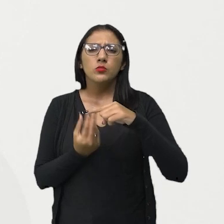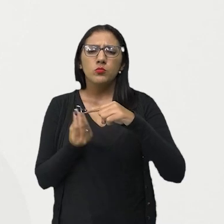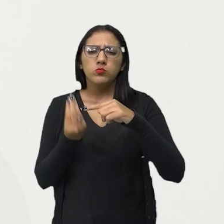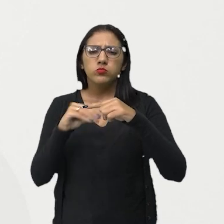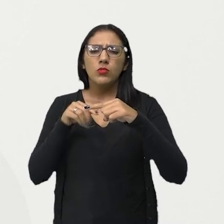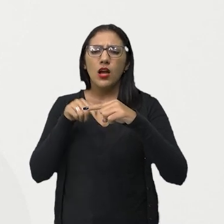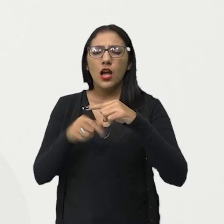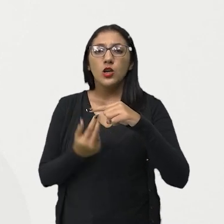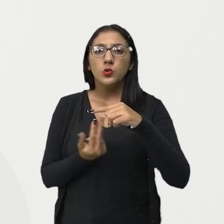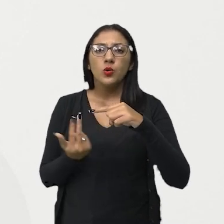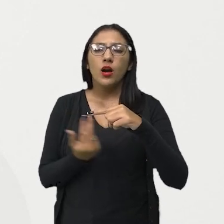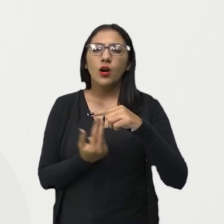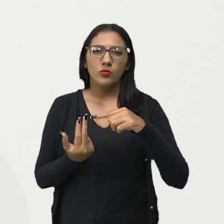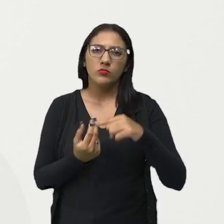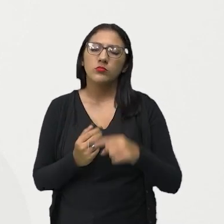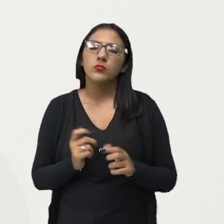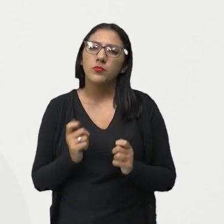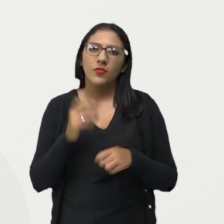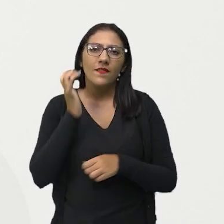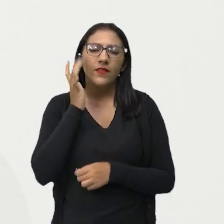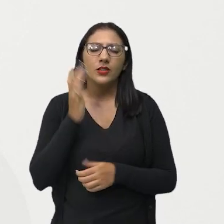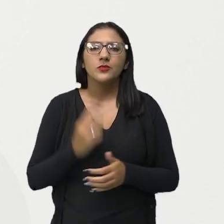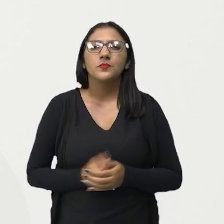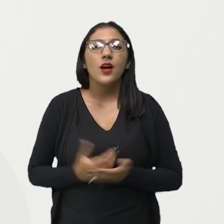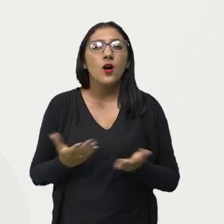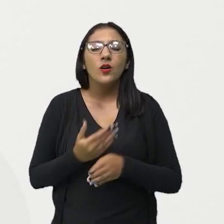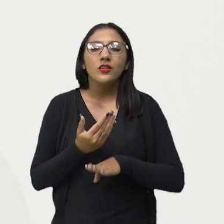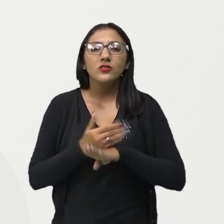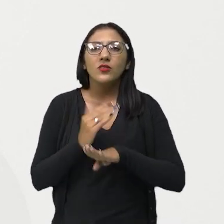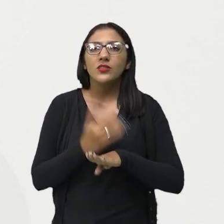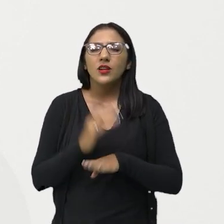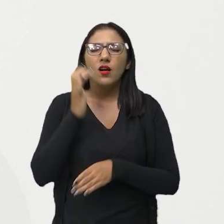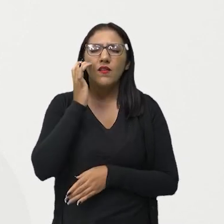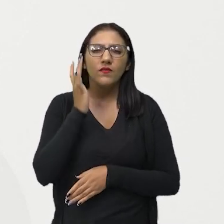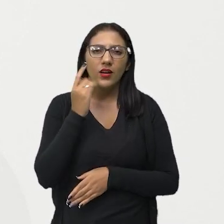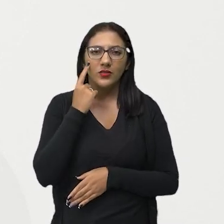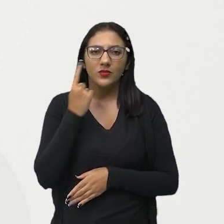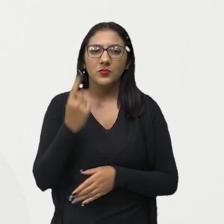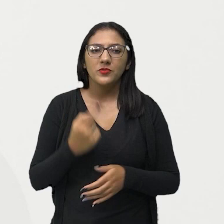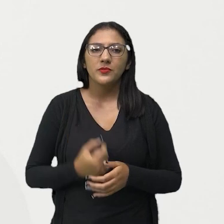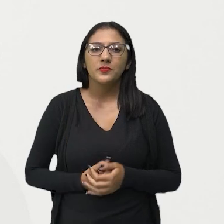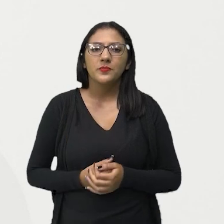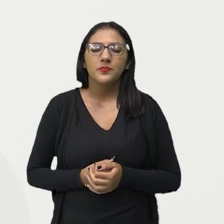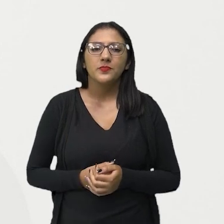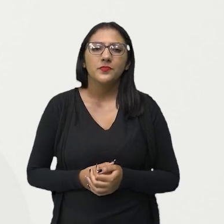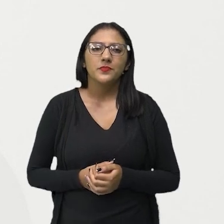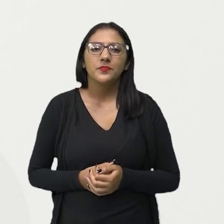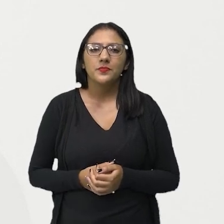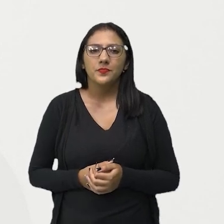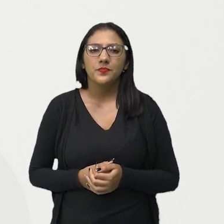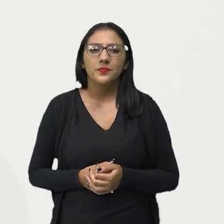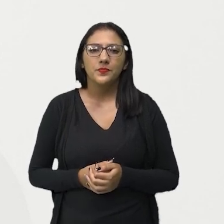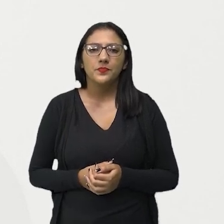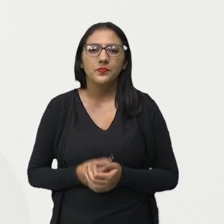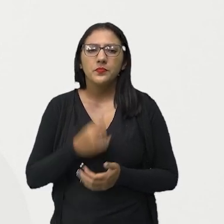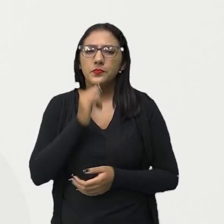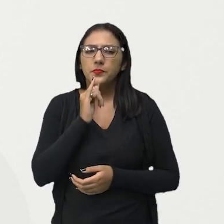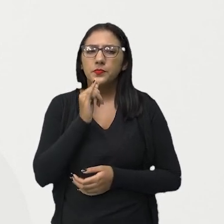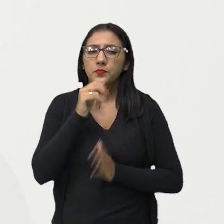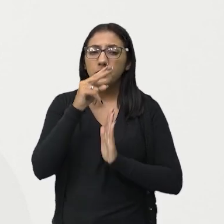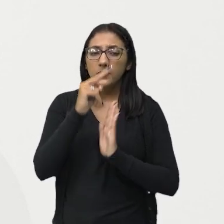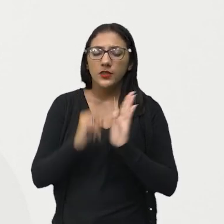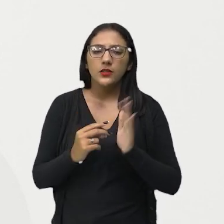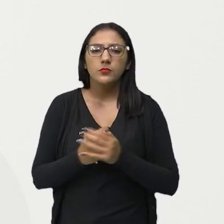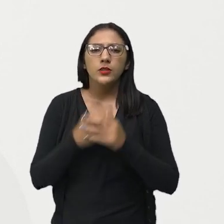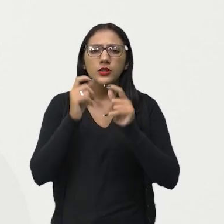numeradores. Bora ver aqui um exemplo, uma aplicação bem simples, olha só. Temos aí Pela manhã,